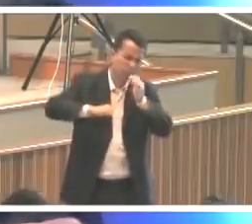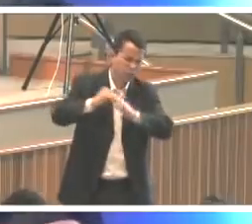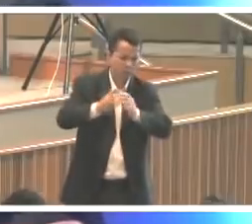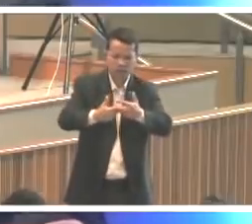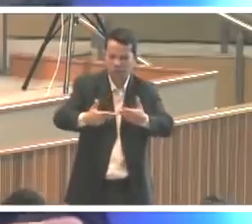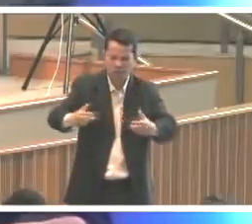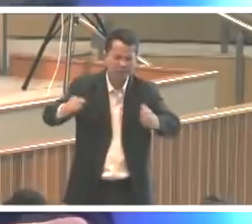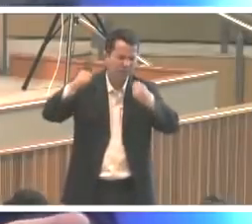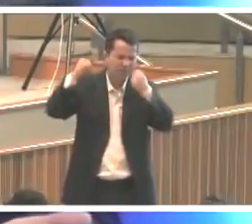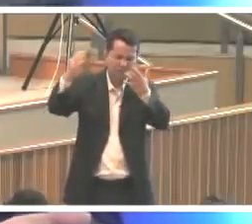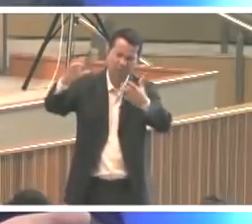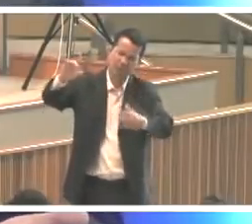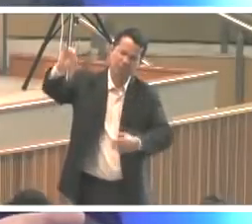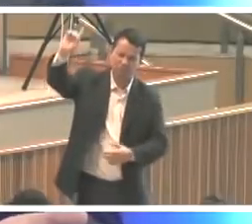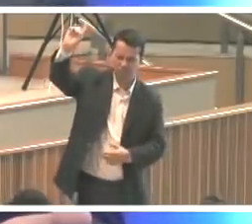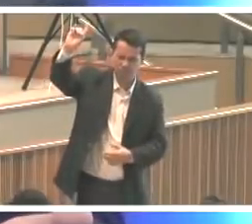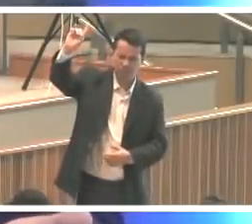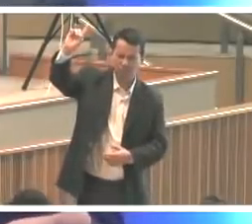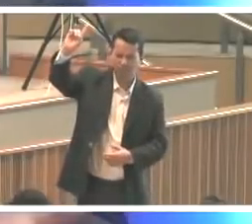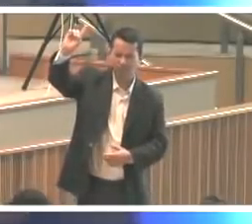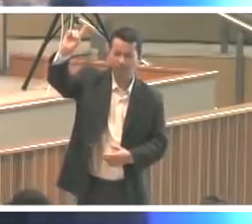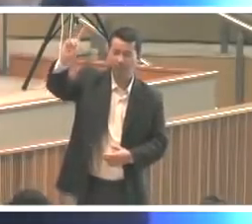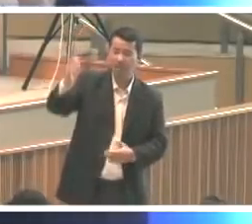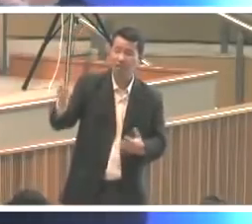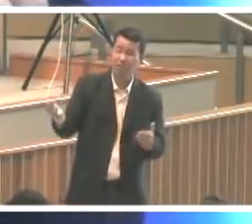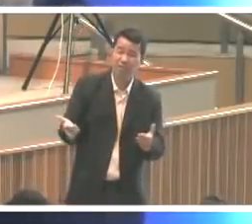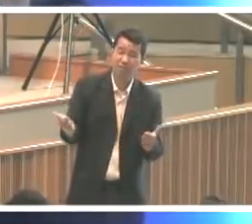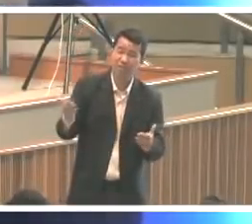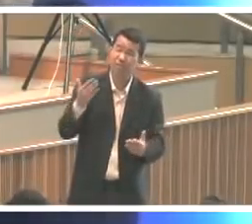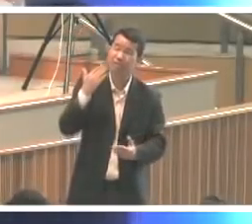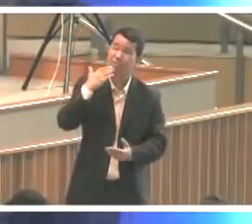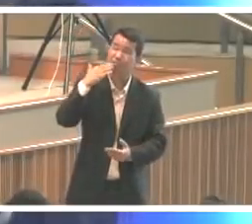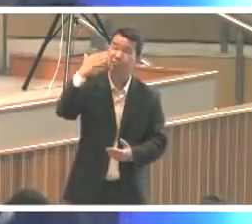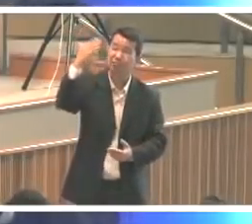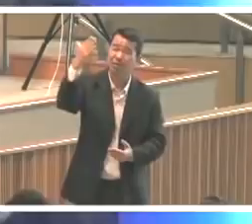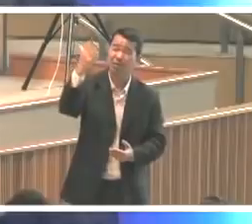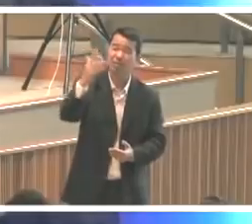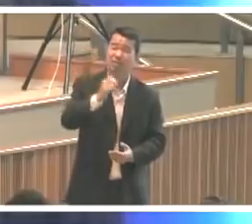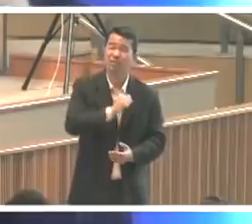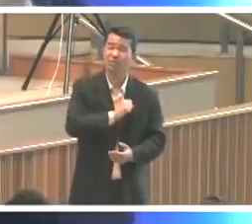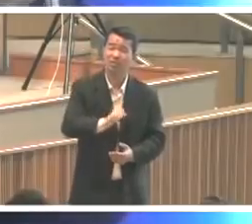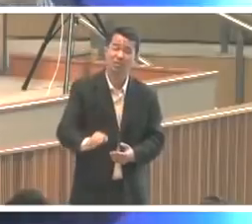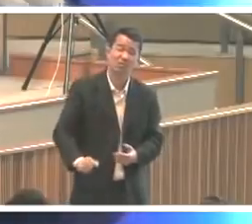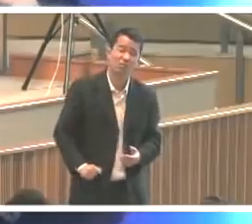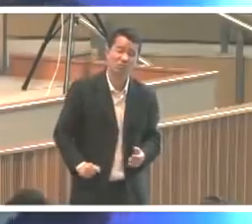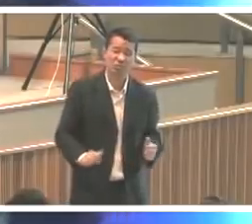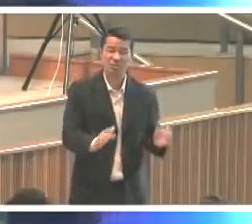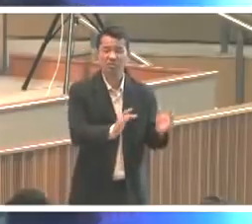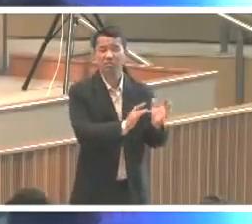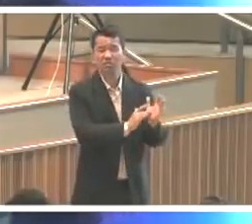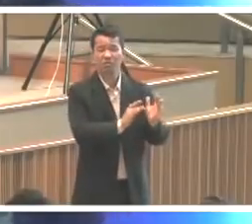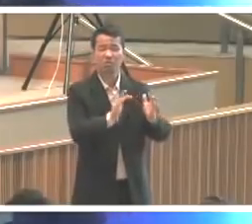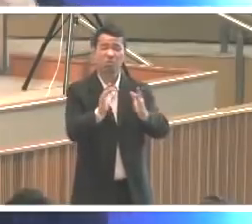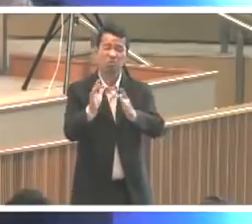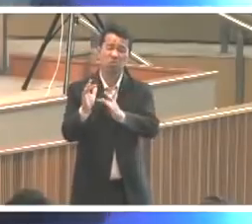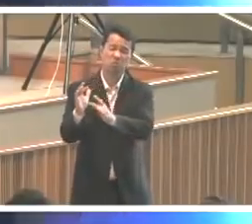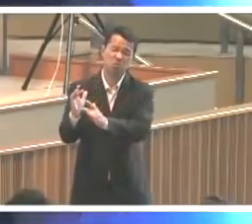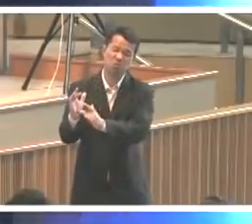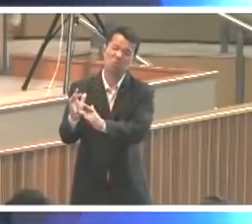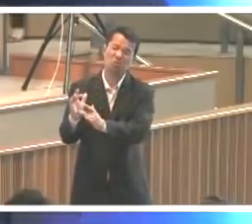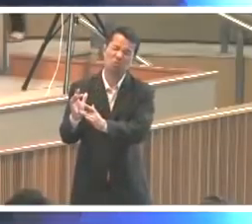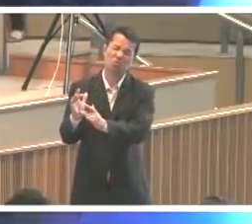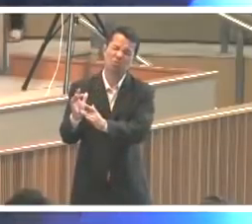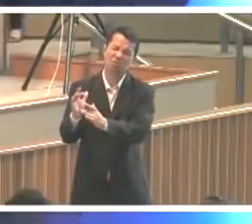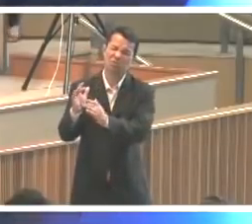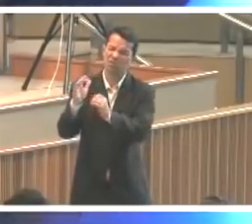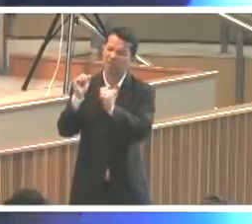na tua vontade. Por isso eu quero te pedir, Senhor Jesus, abençoa, vem com o teu